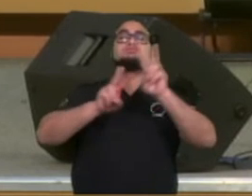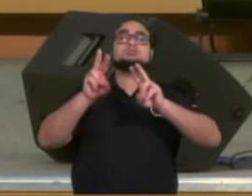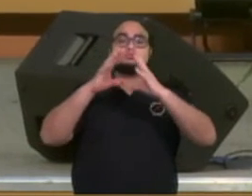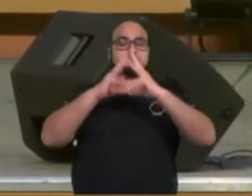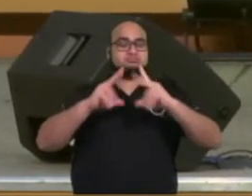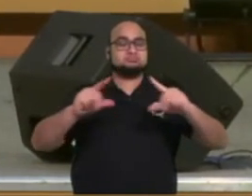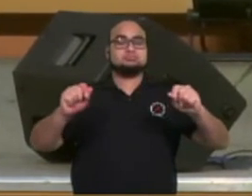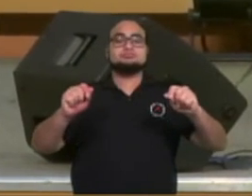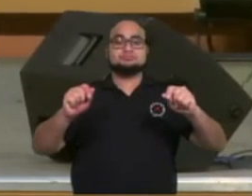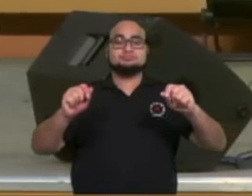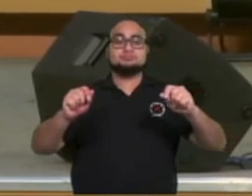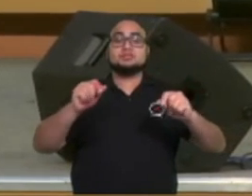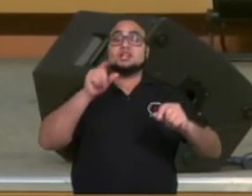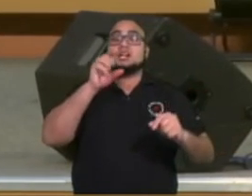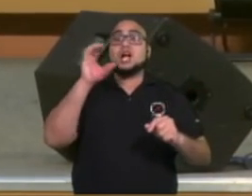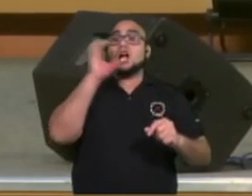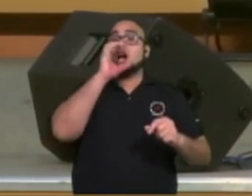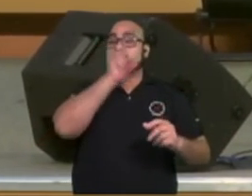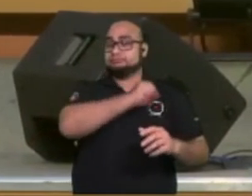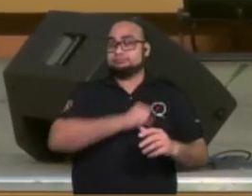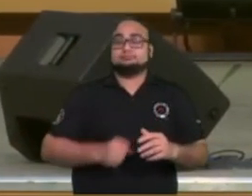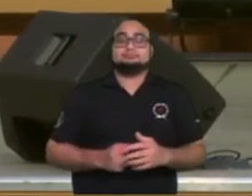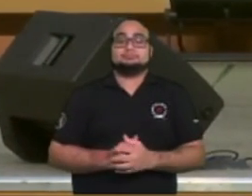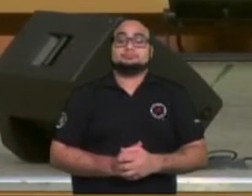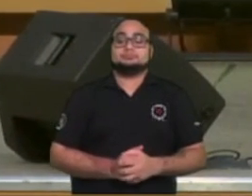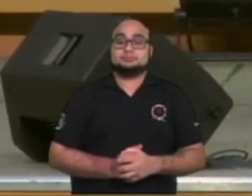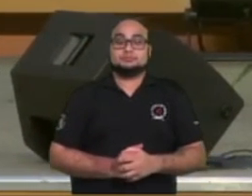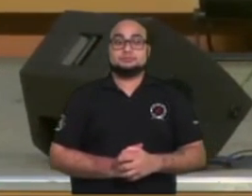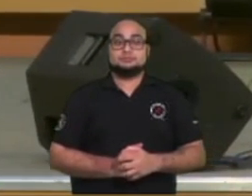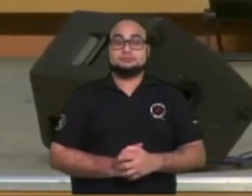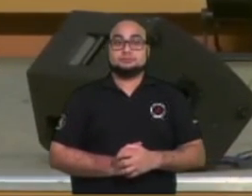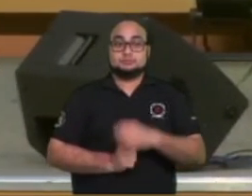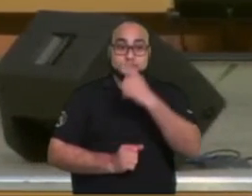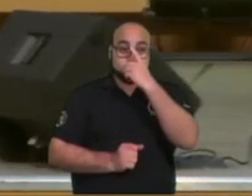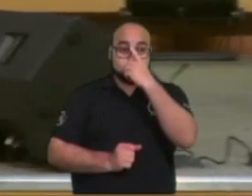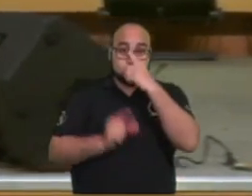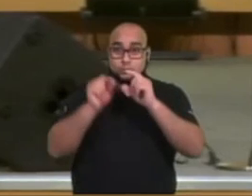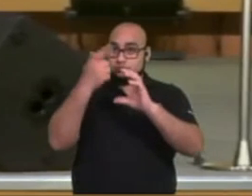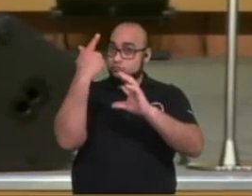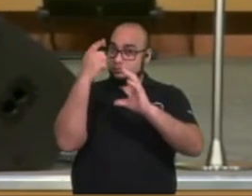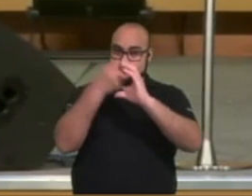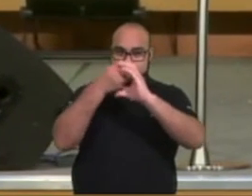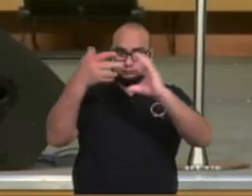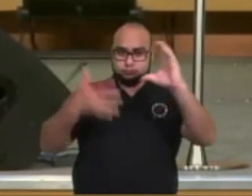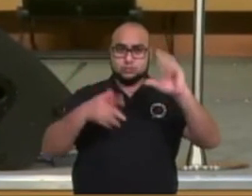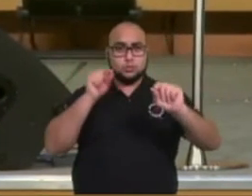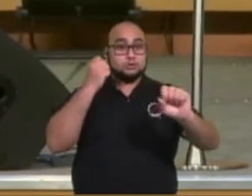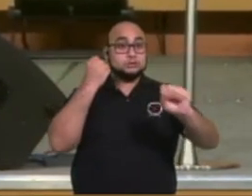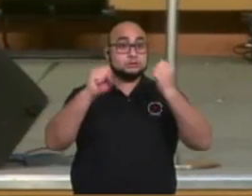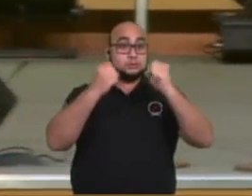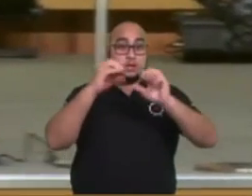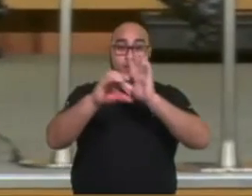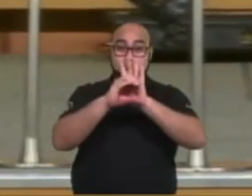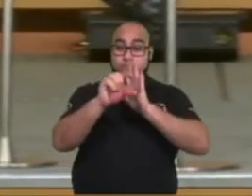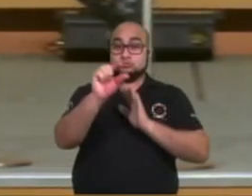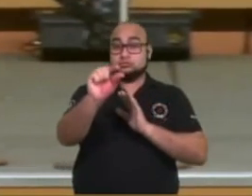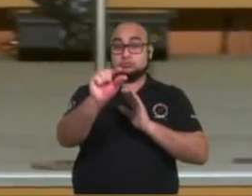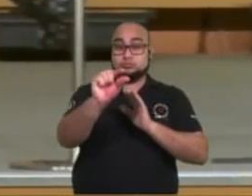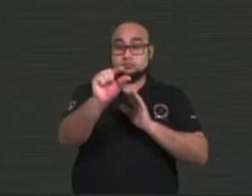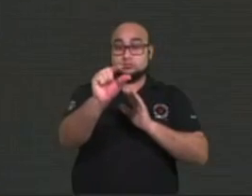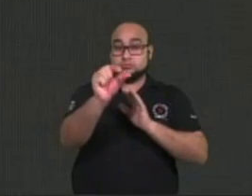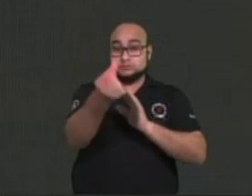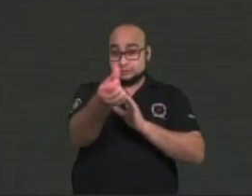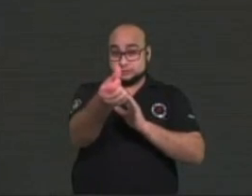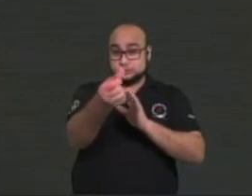conto ligeiro acaba rápido Tem mais uma característica do ser humano que tá no Salmo 39 Versículo 5 que